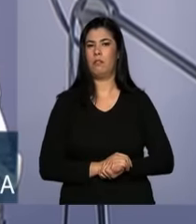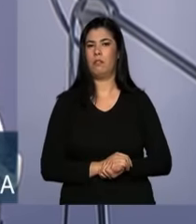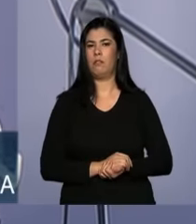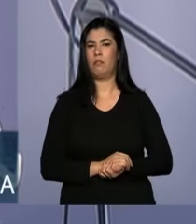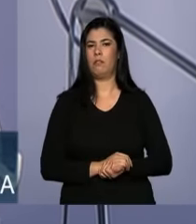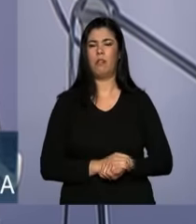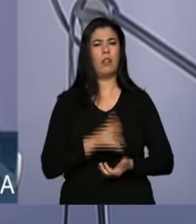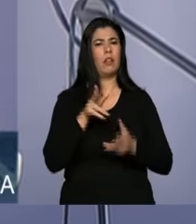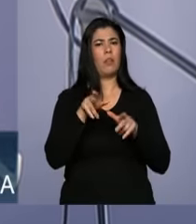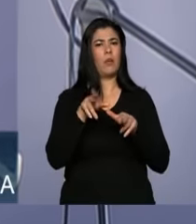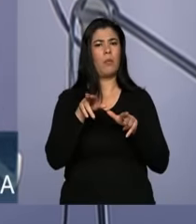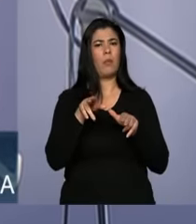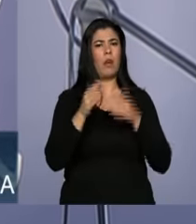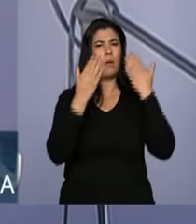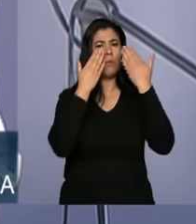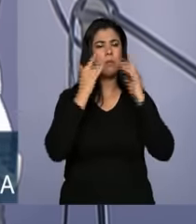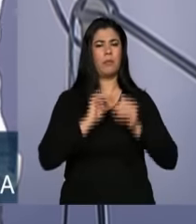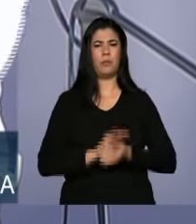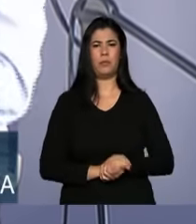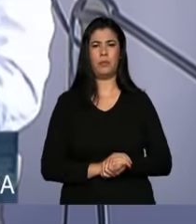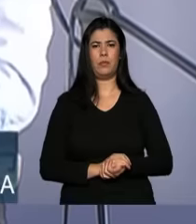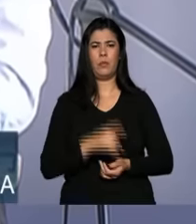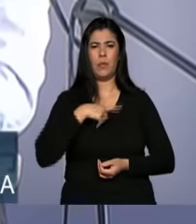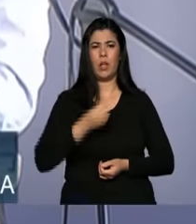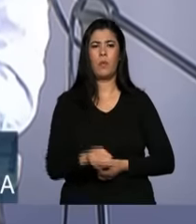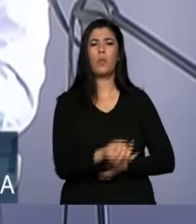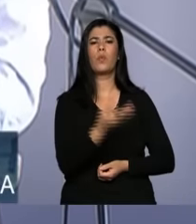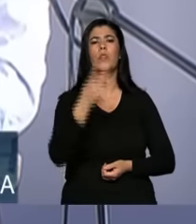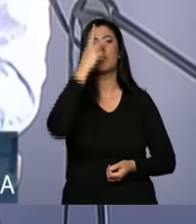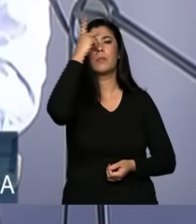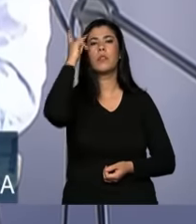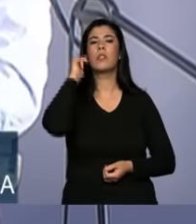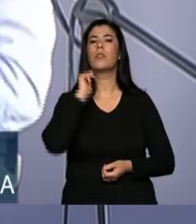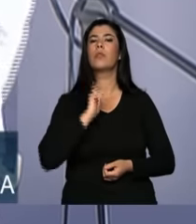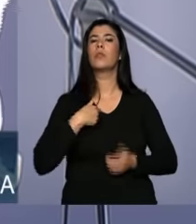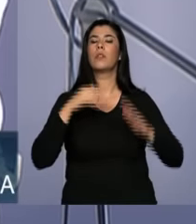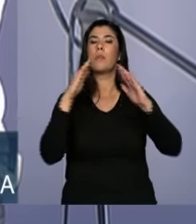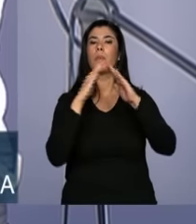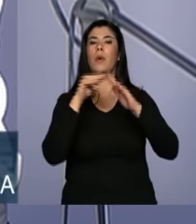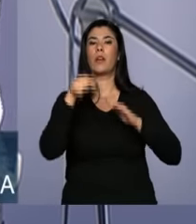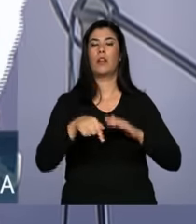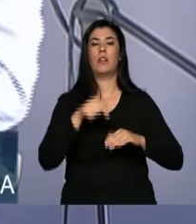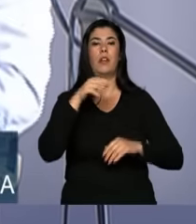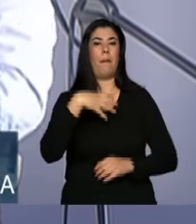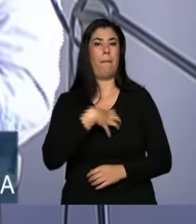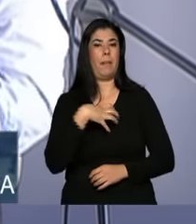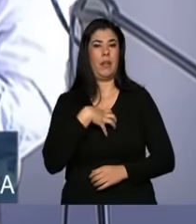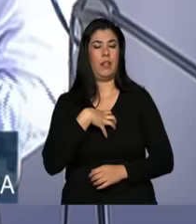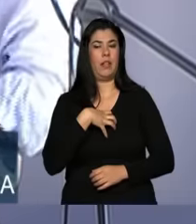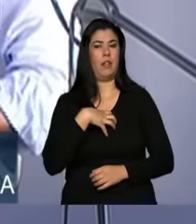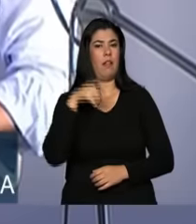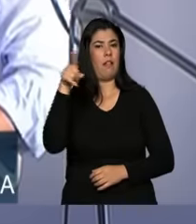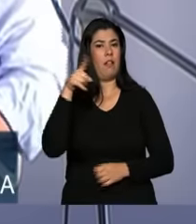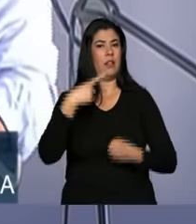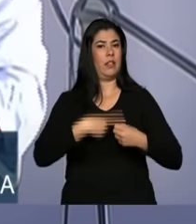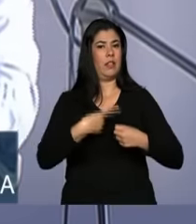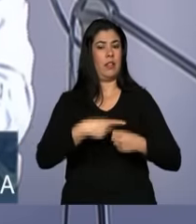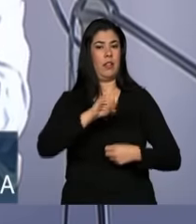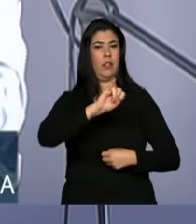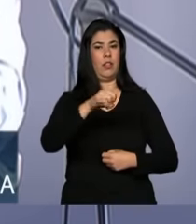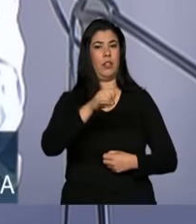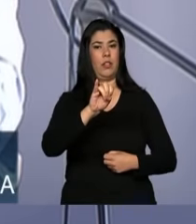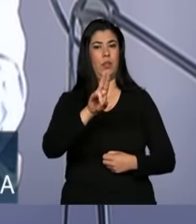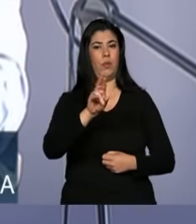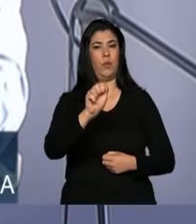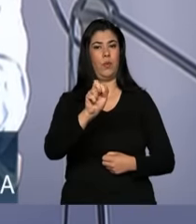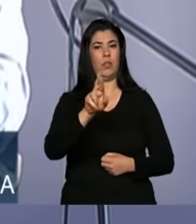é a mesma coisa. Tem milhares de pessoas na Bahia, outras em Juazeiro, esperando para receber a